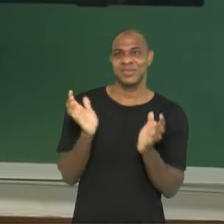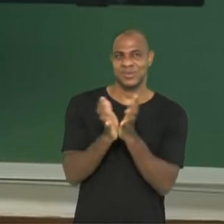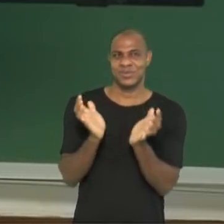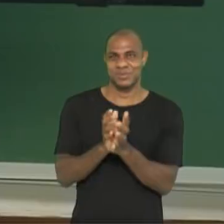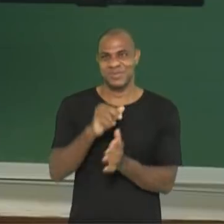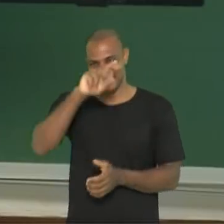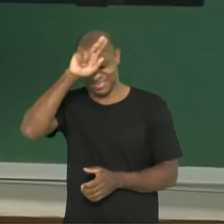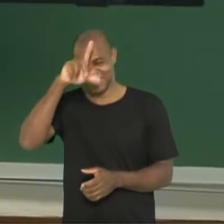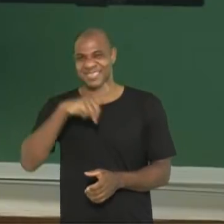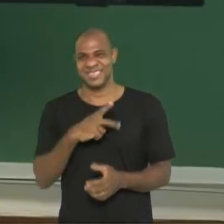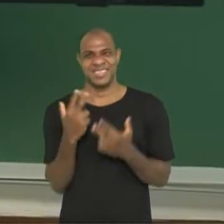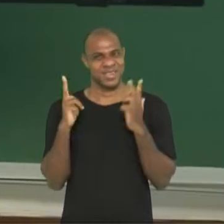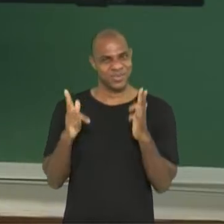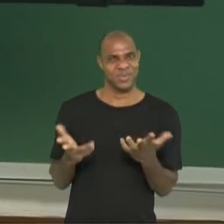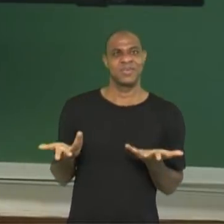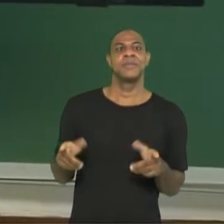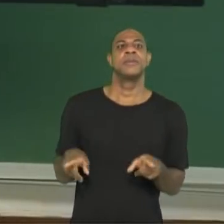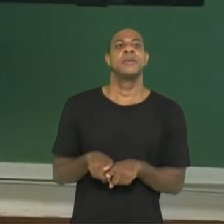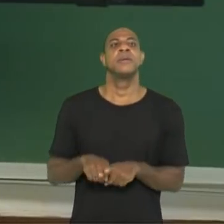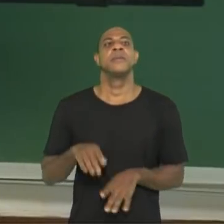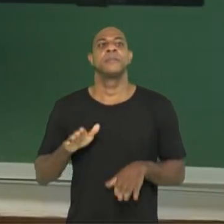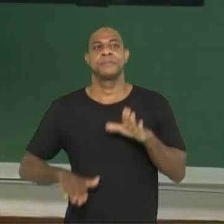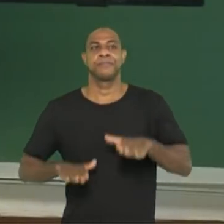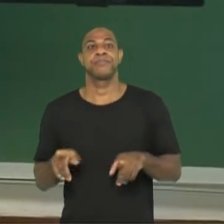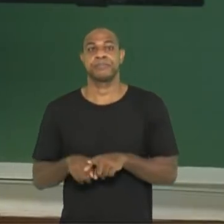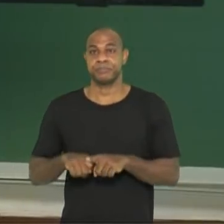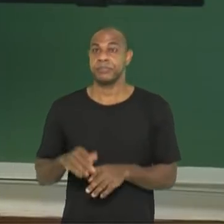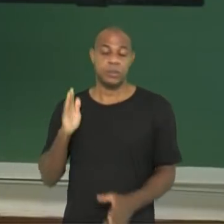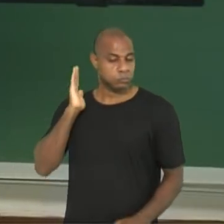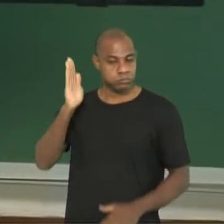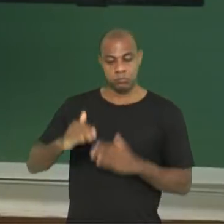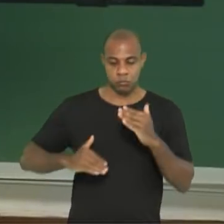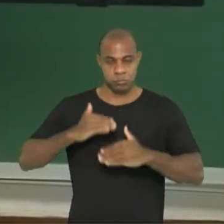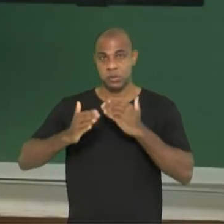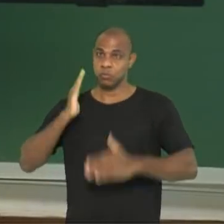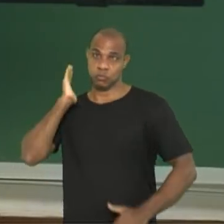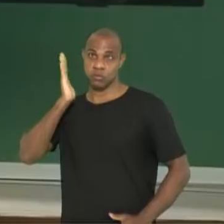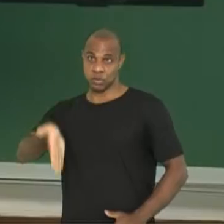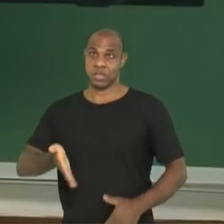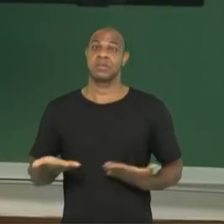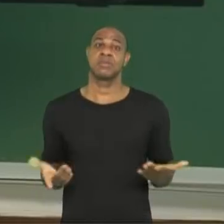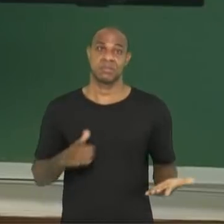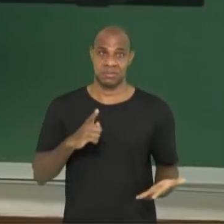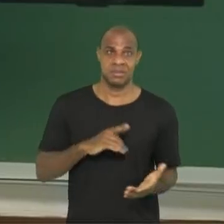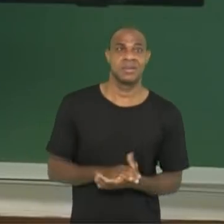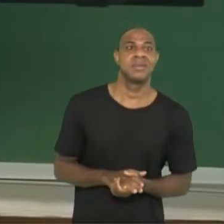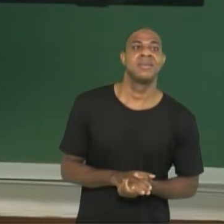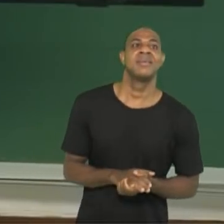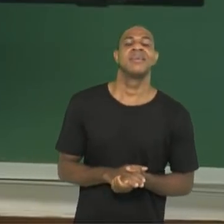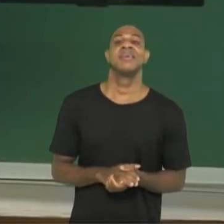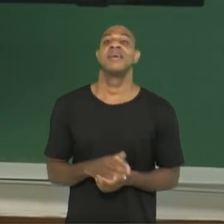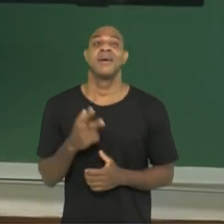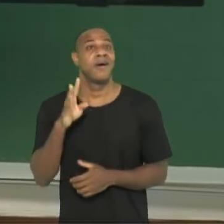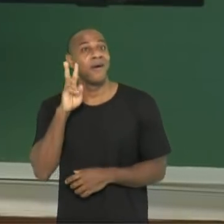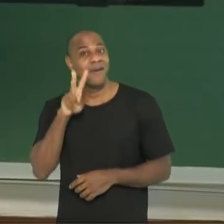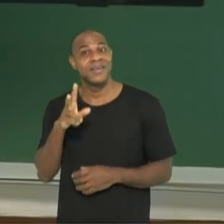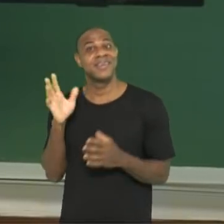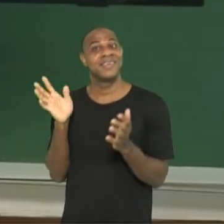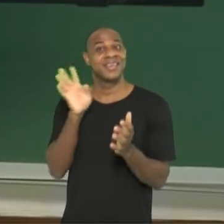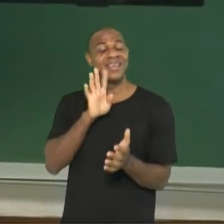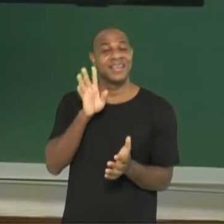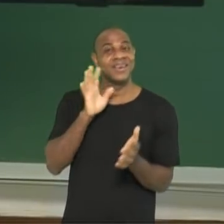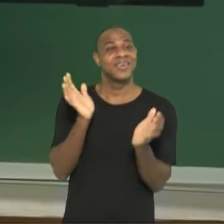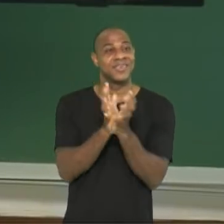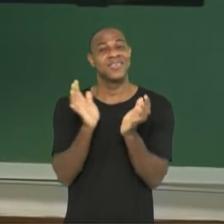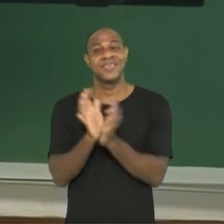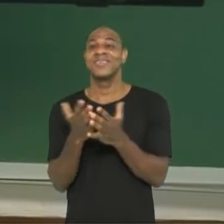insetos. Mas tem alguns casos que também tem um desenvolvimento direto. Então, olha quanta coisa legal desses grupos que a gente vem estudando